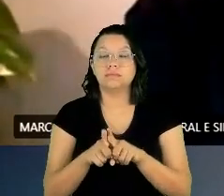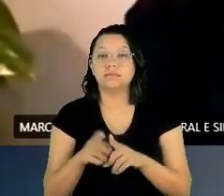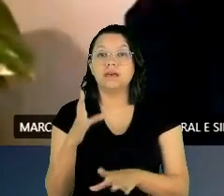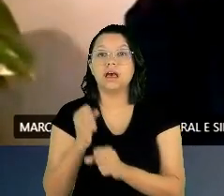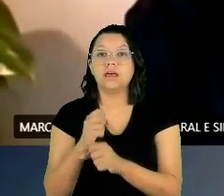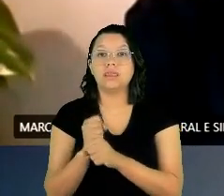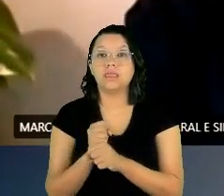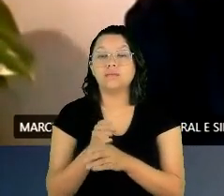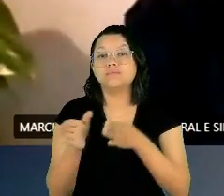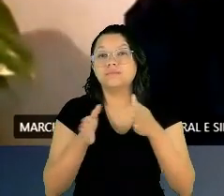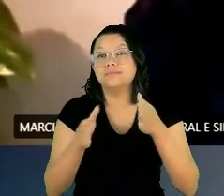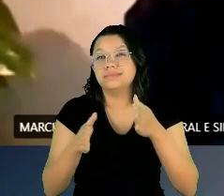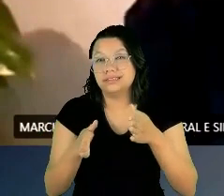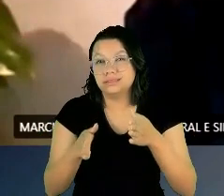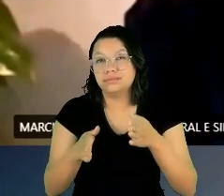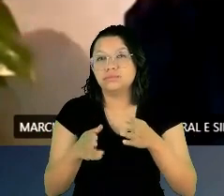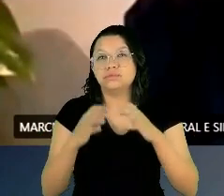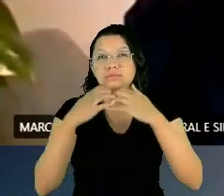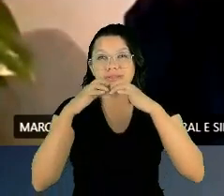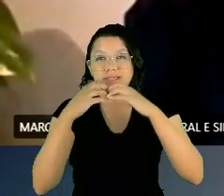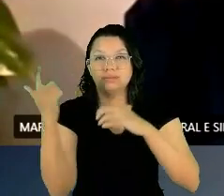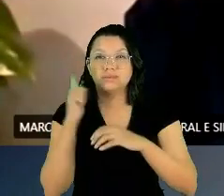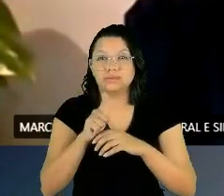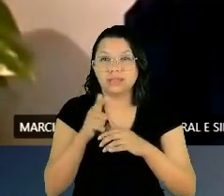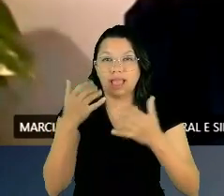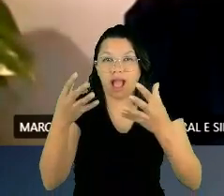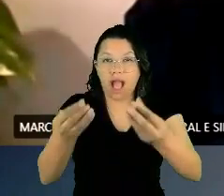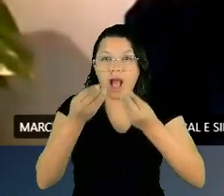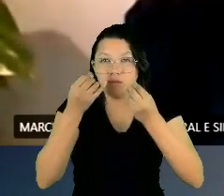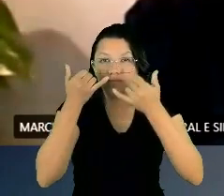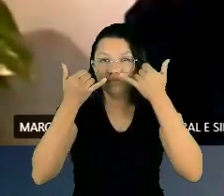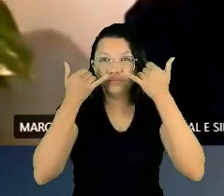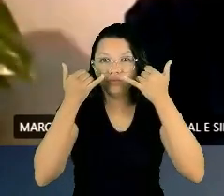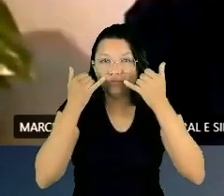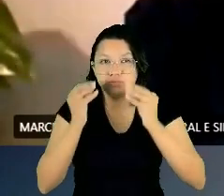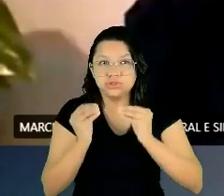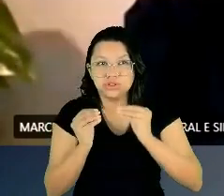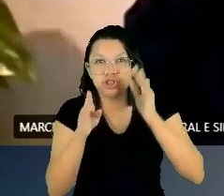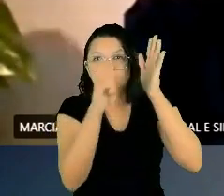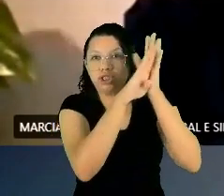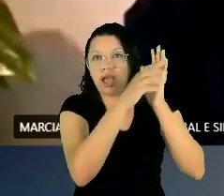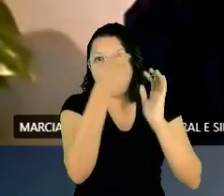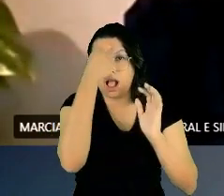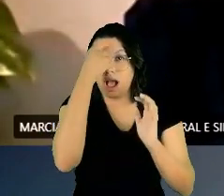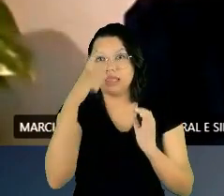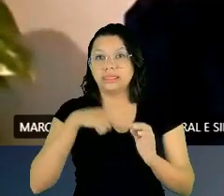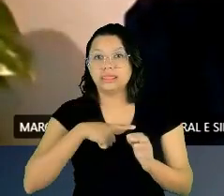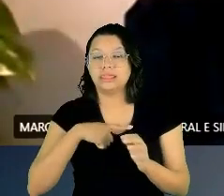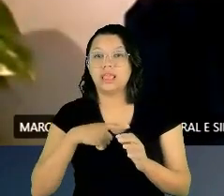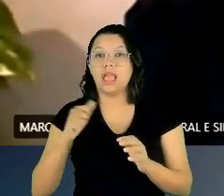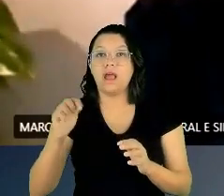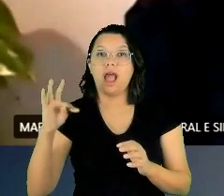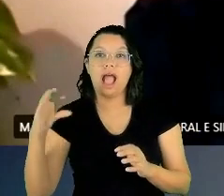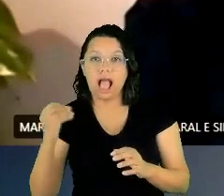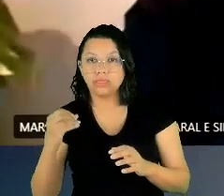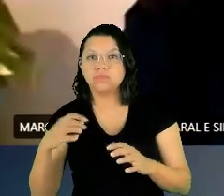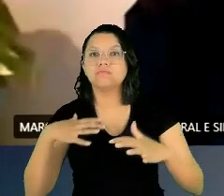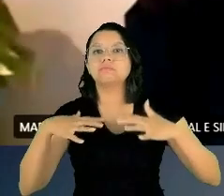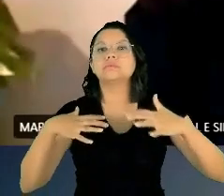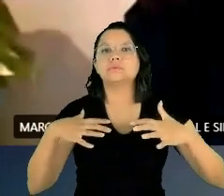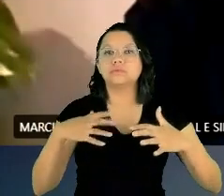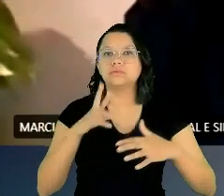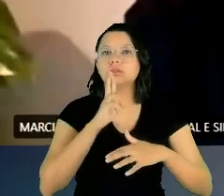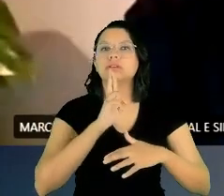né, do tempo, do processamento cognitivo da informação, a chegar na consciência e a ter o